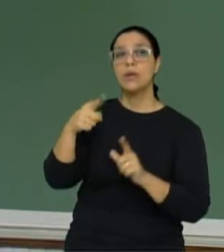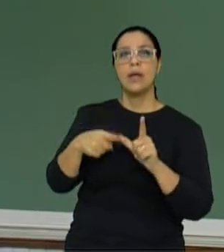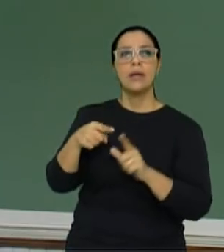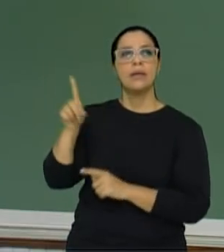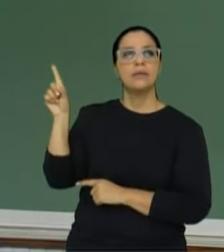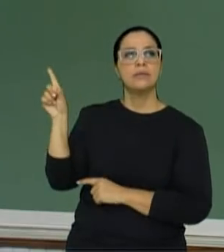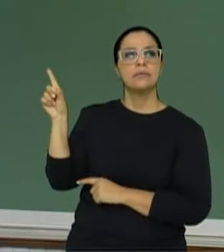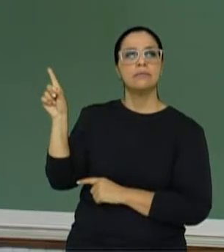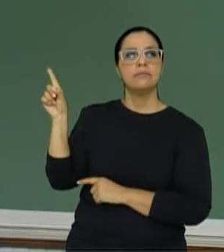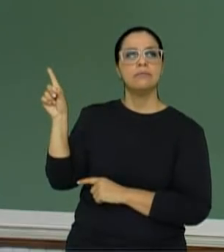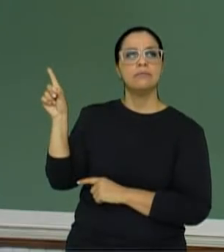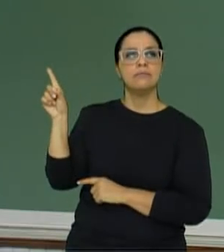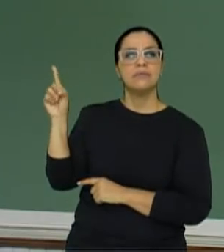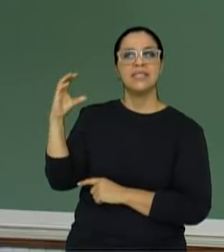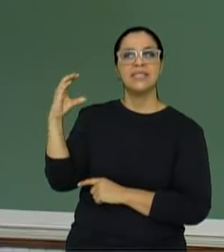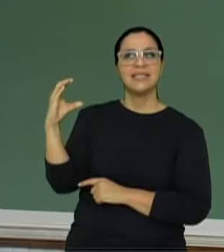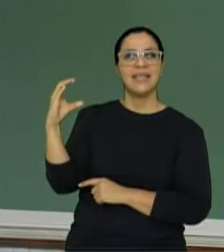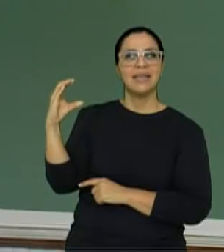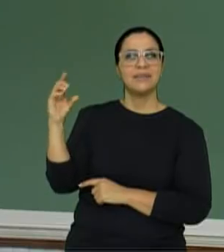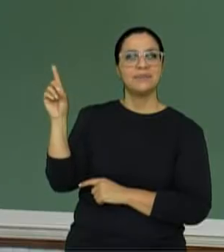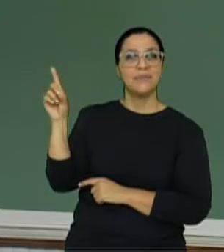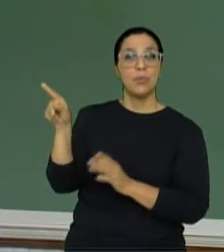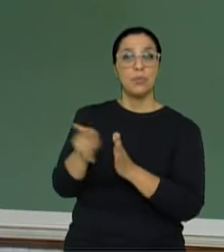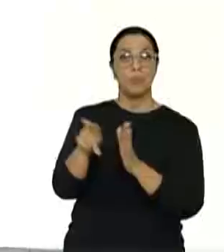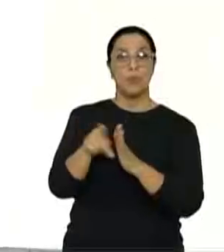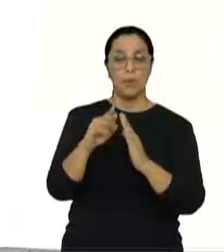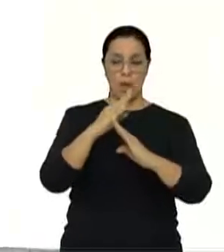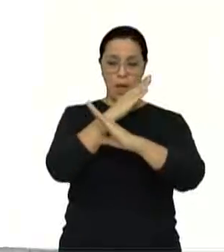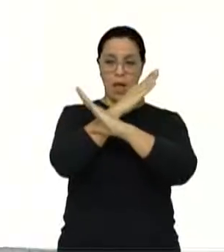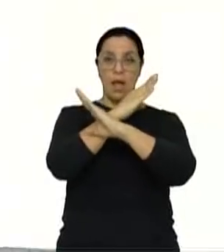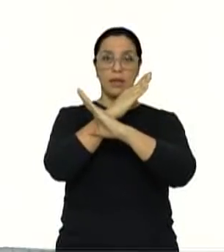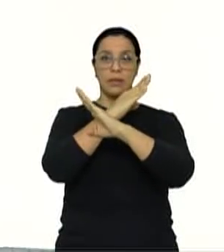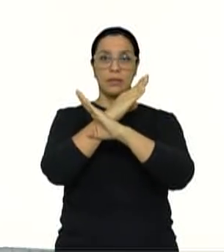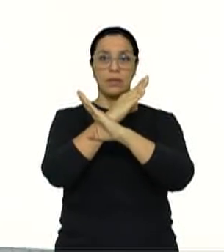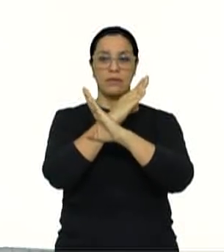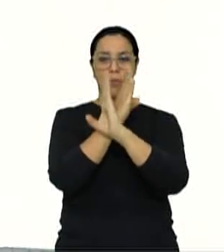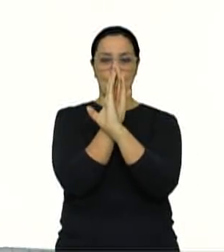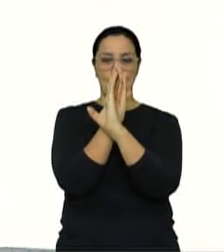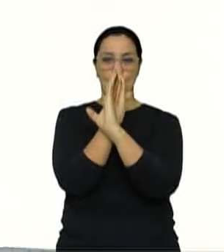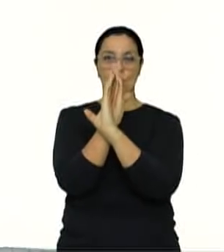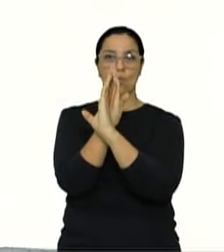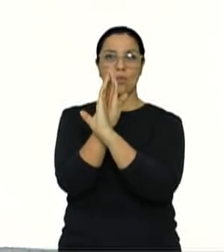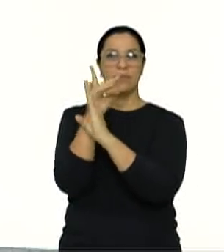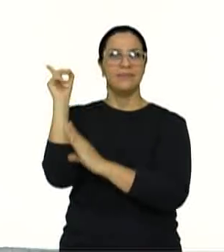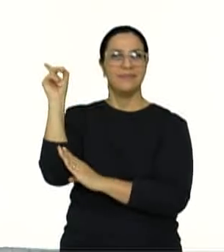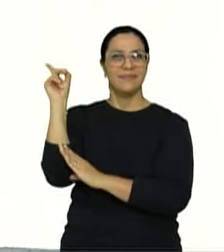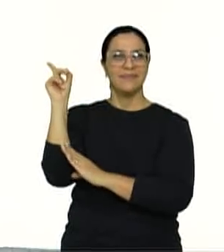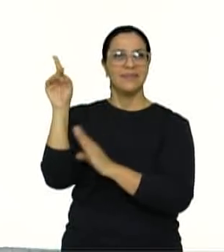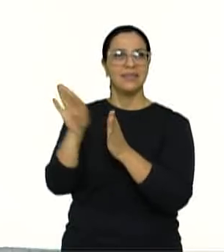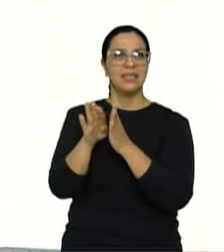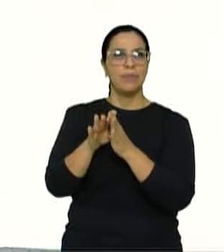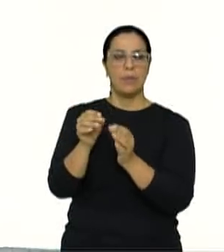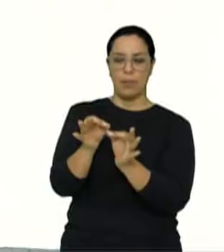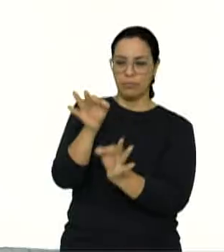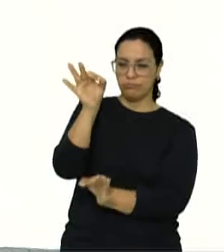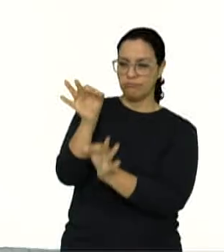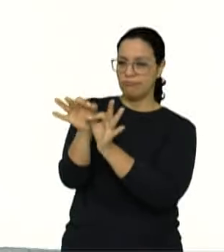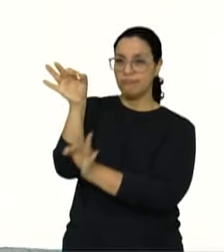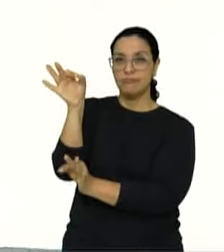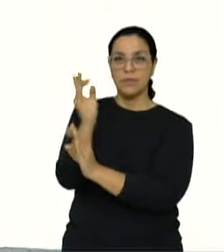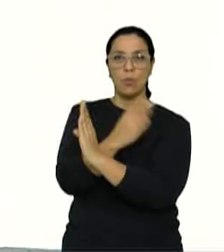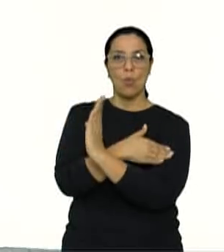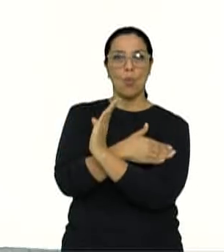quê? Né? Olha, repare que as pernas das cadeiras ficarão na posição vertical, né? Essas pernas aqui, elas ficarão na vertical,